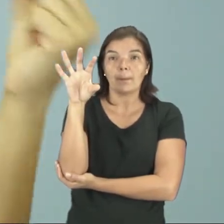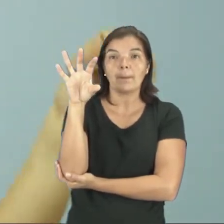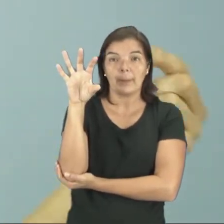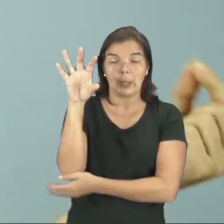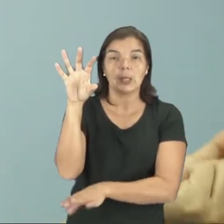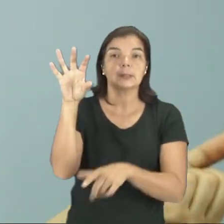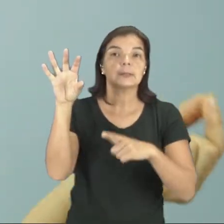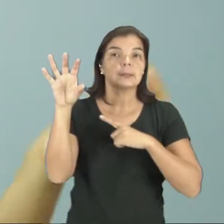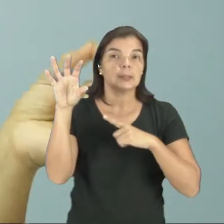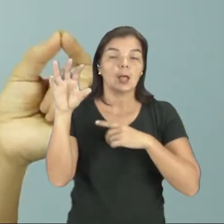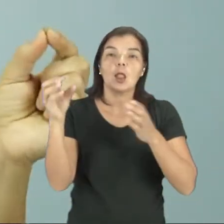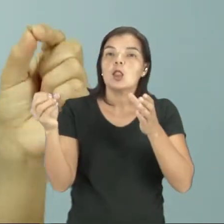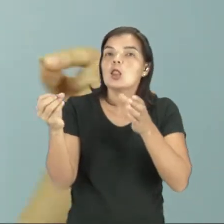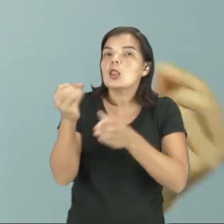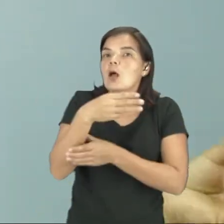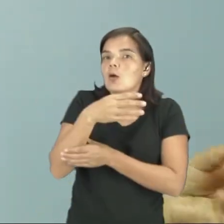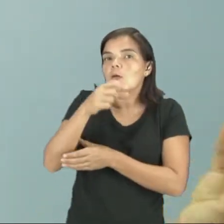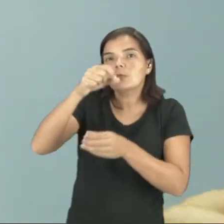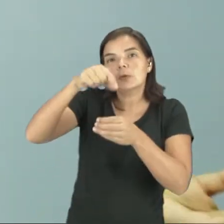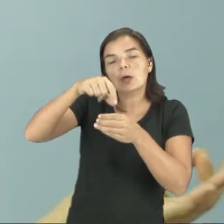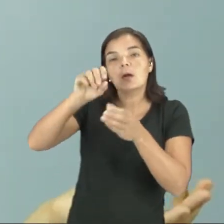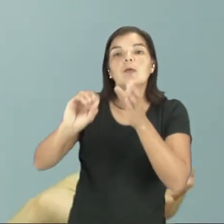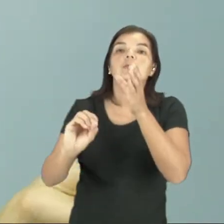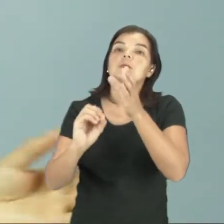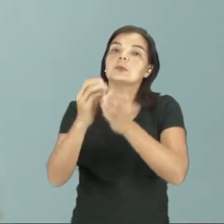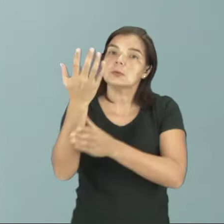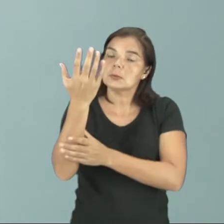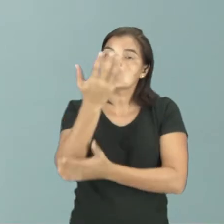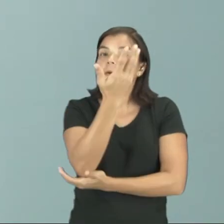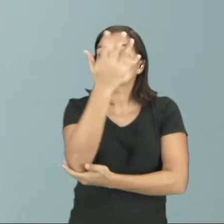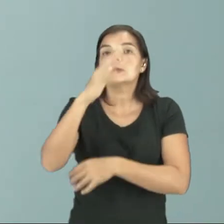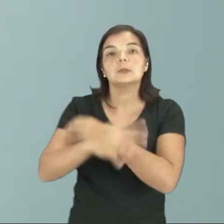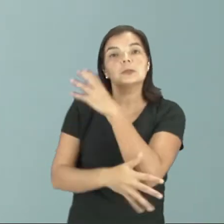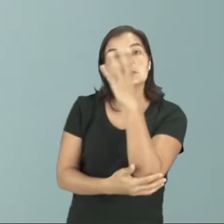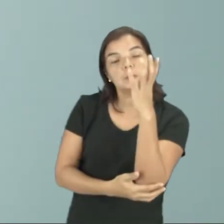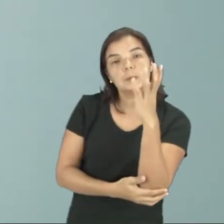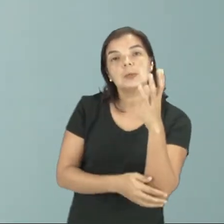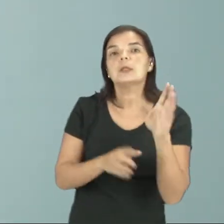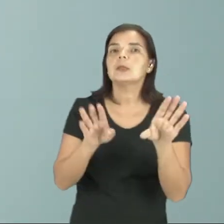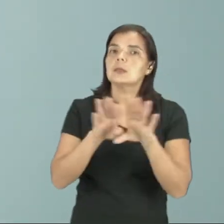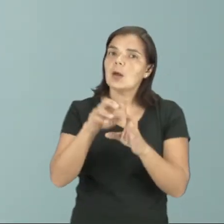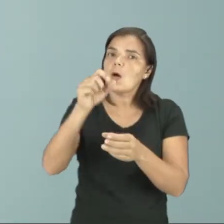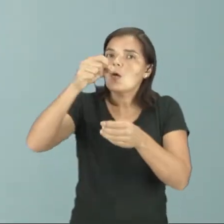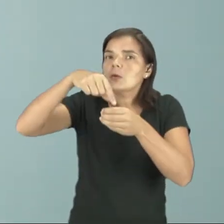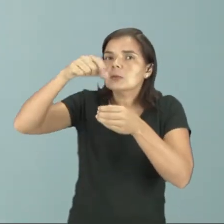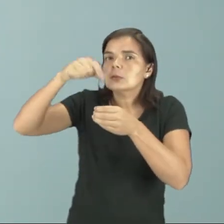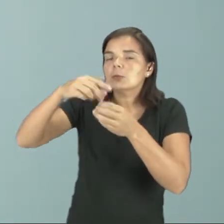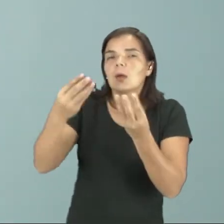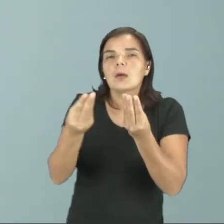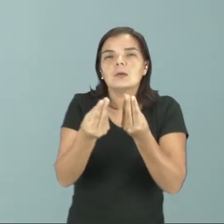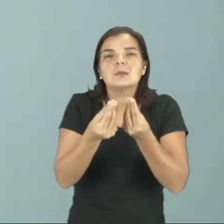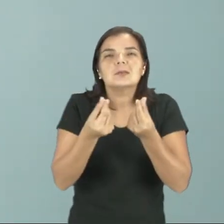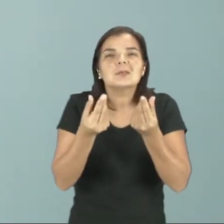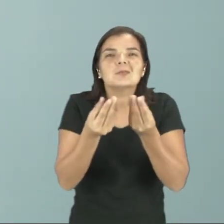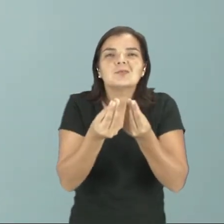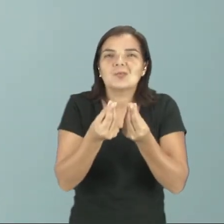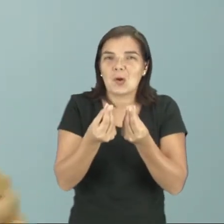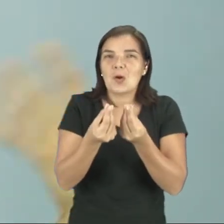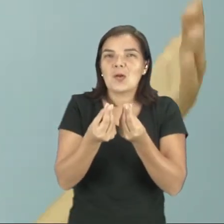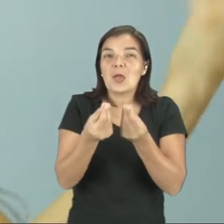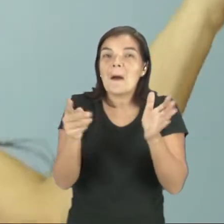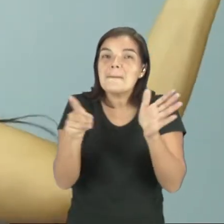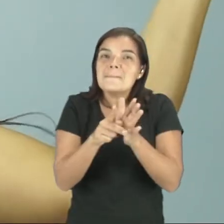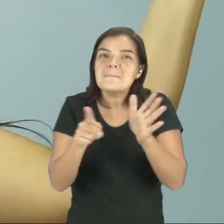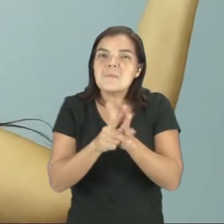que contém novas sementes, que realiza o ciclo da natureza. Então, essa semente, ela tem a essência, o ser dela